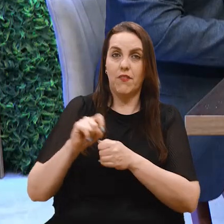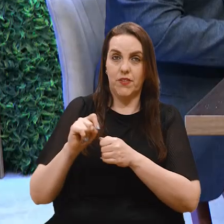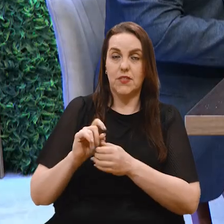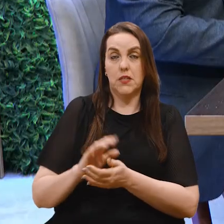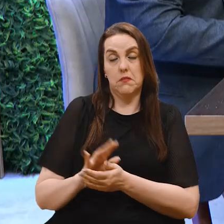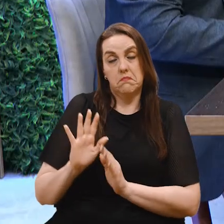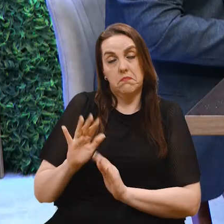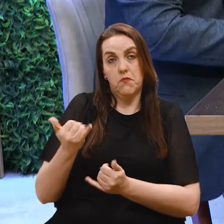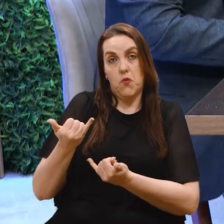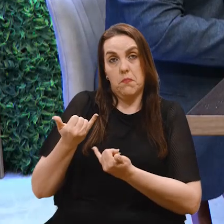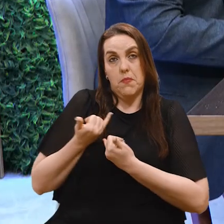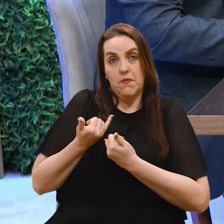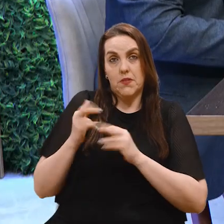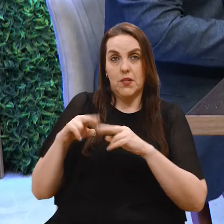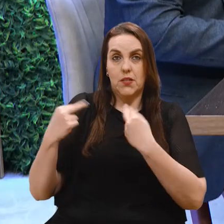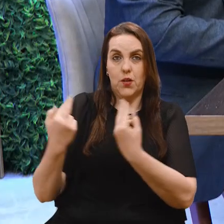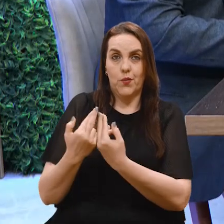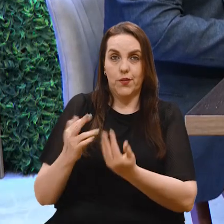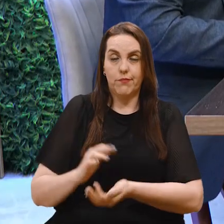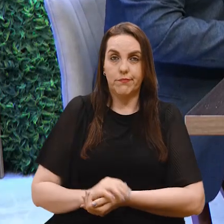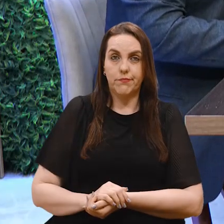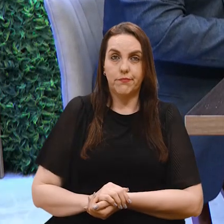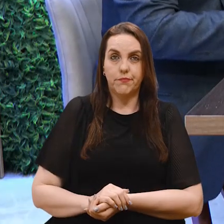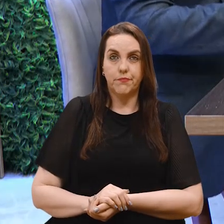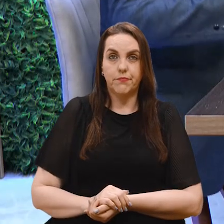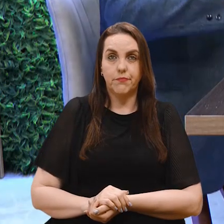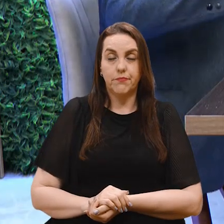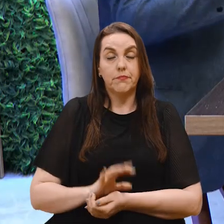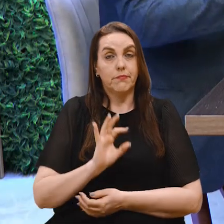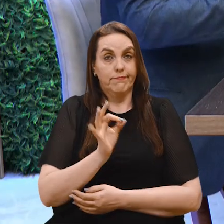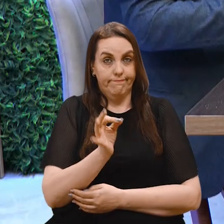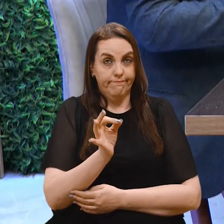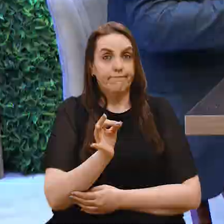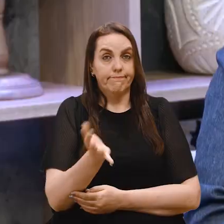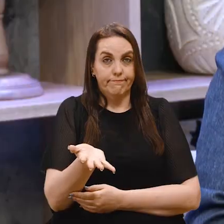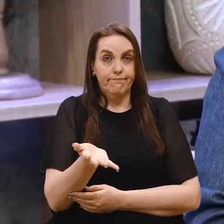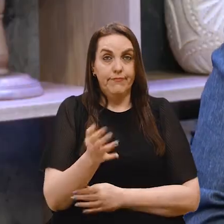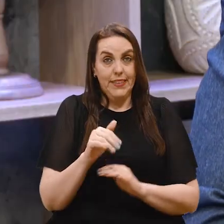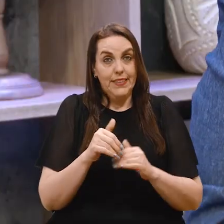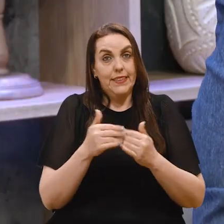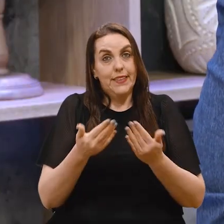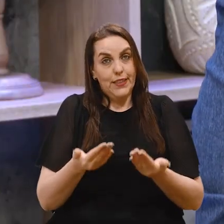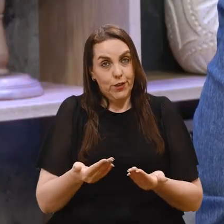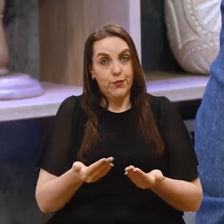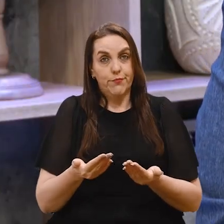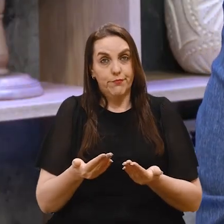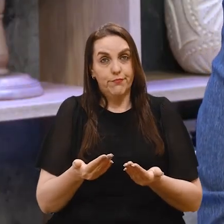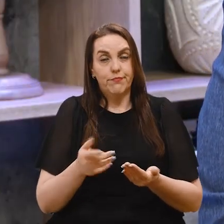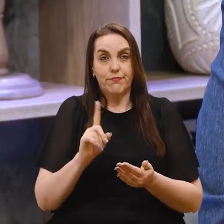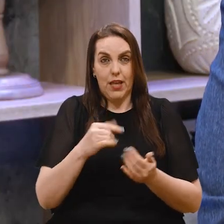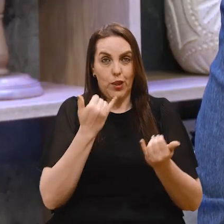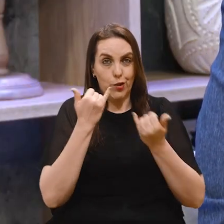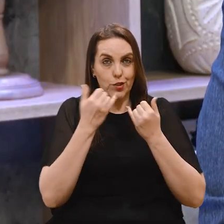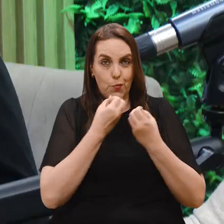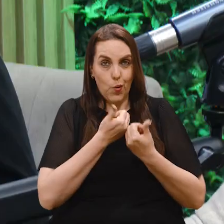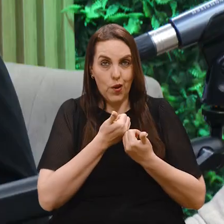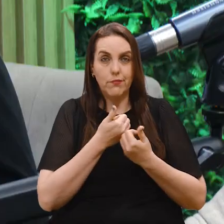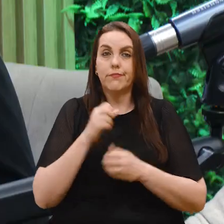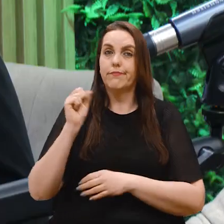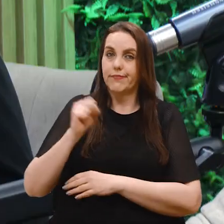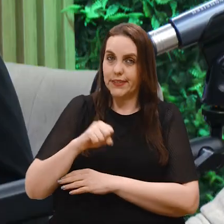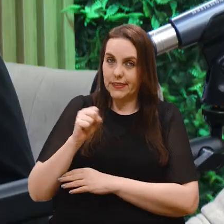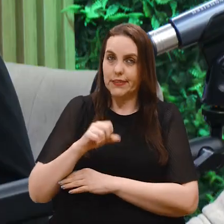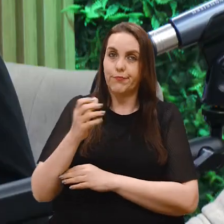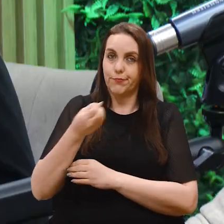que foi falado na reunião ali, eu vi na reunião ali. Certo, quer dizer, pelo menos... Pelo menos essa é uma boa notícia que eles deram. Notícia. Uma boa